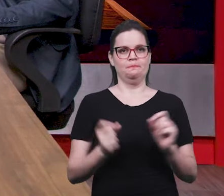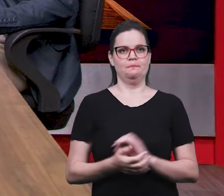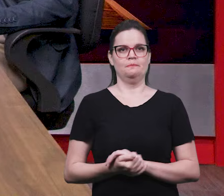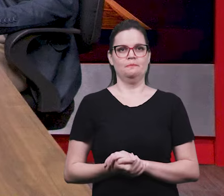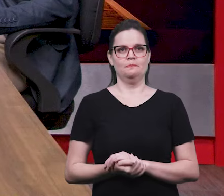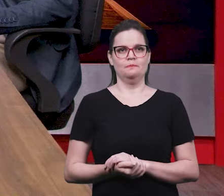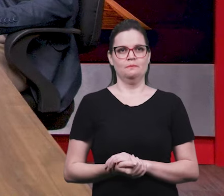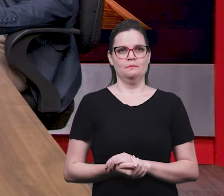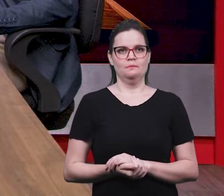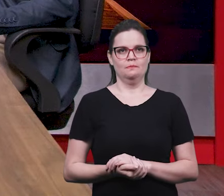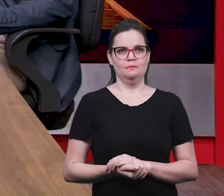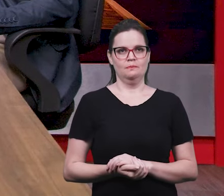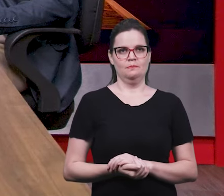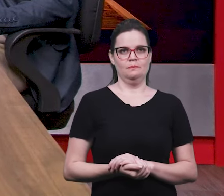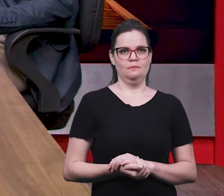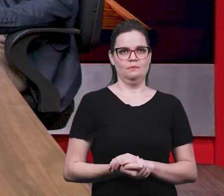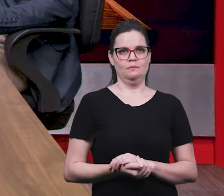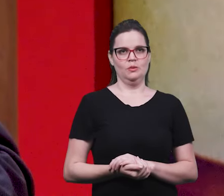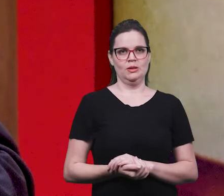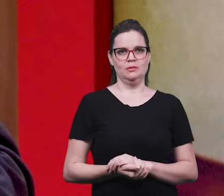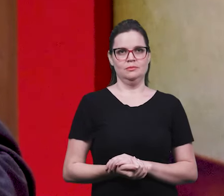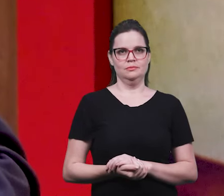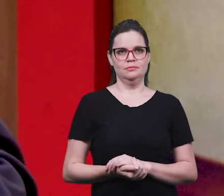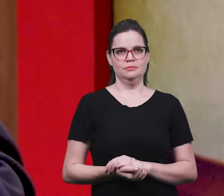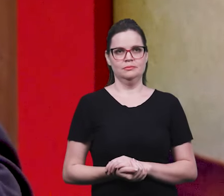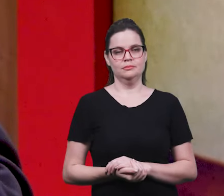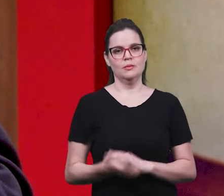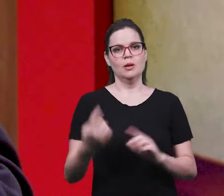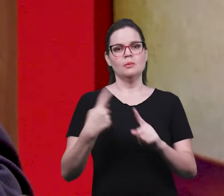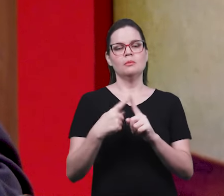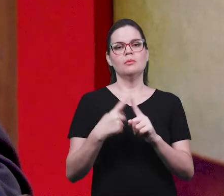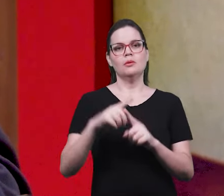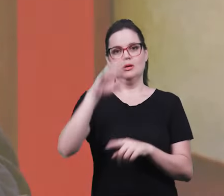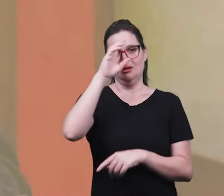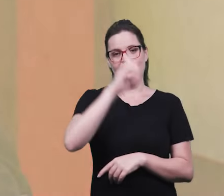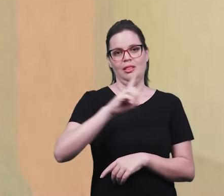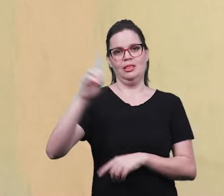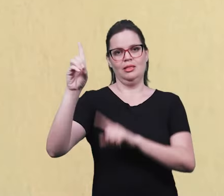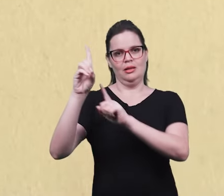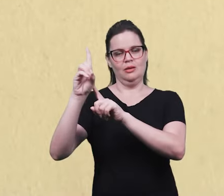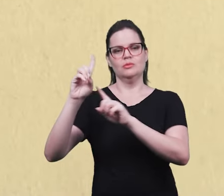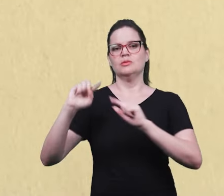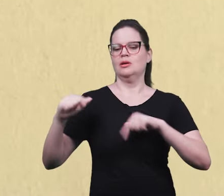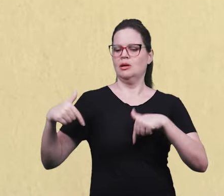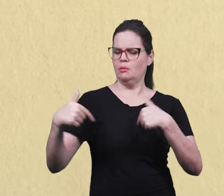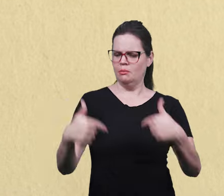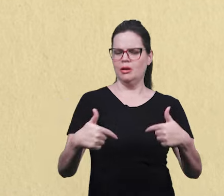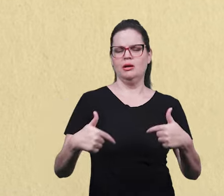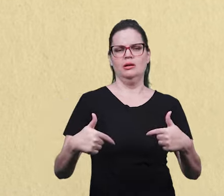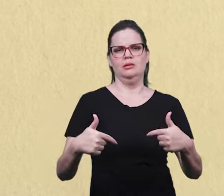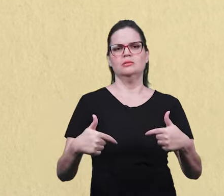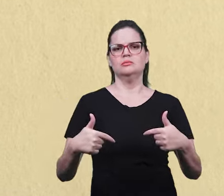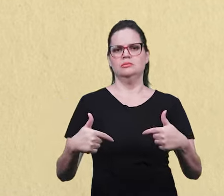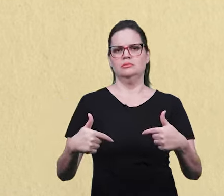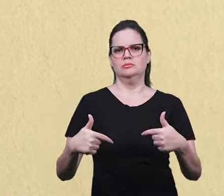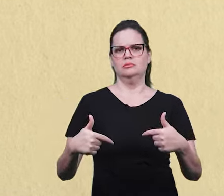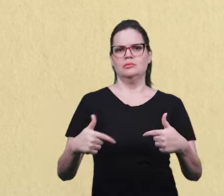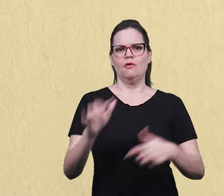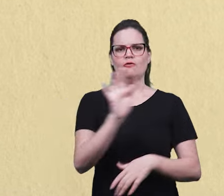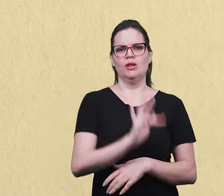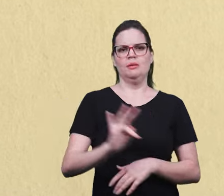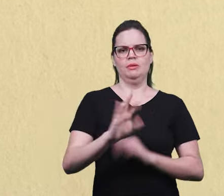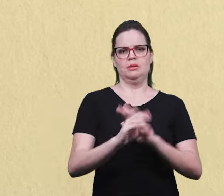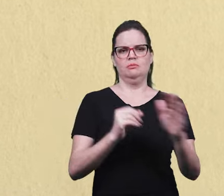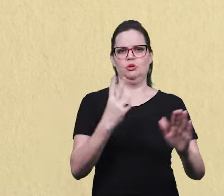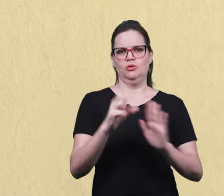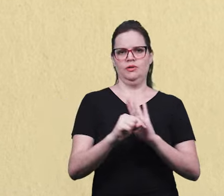diz aqui, ó, porque Deus é quem opera. Em Filipenses 2:13, né, diz assim: Deus que opera,